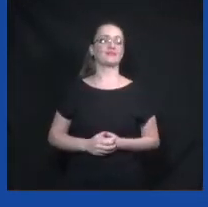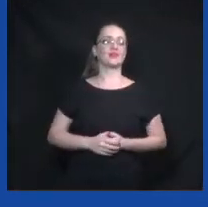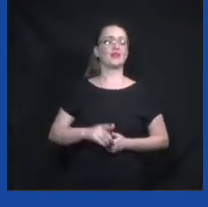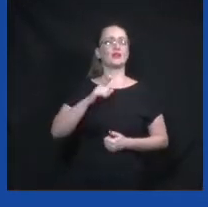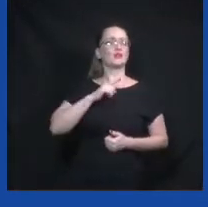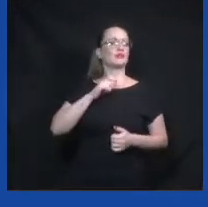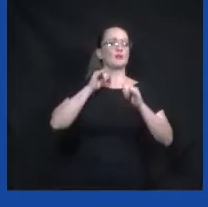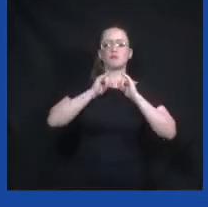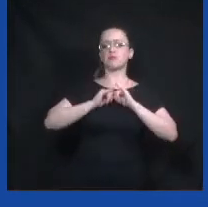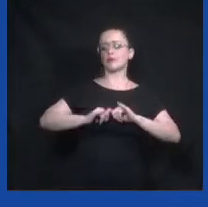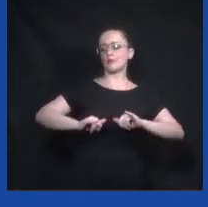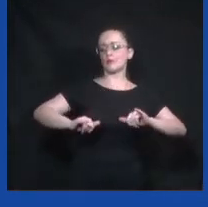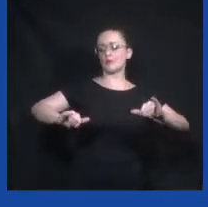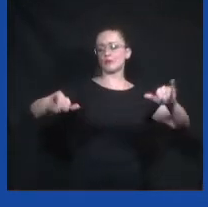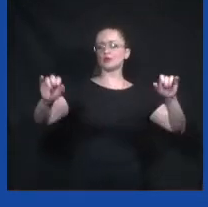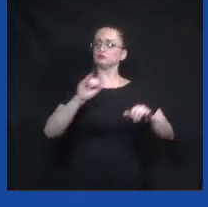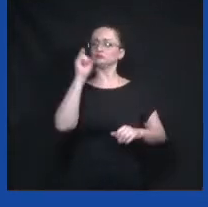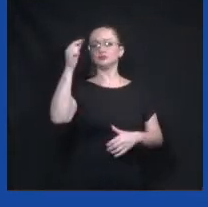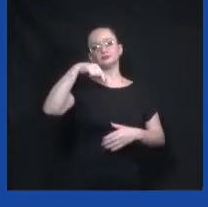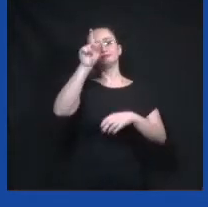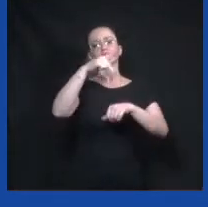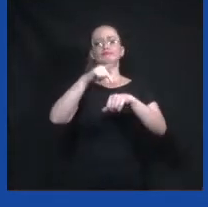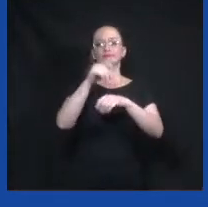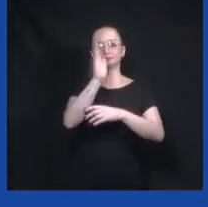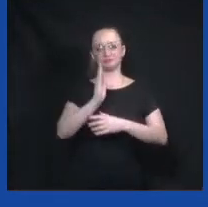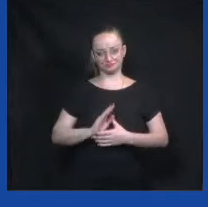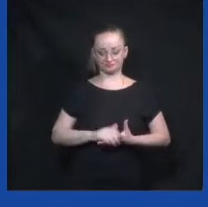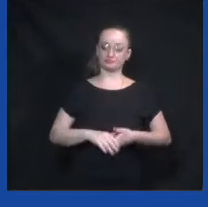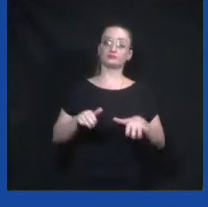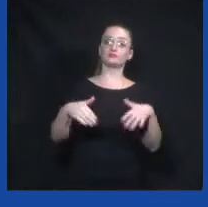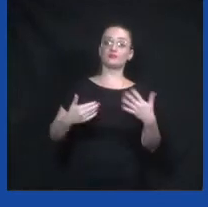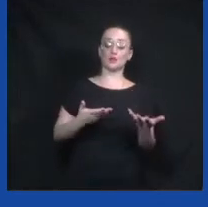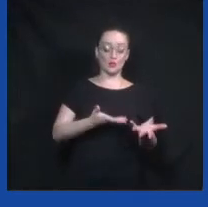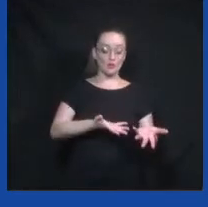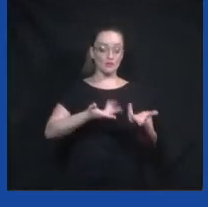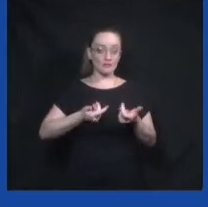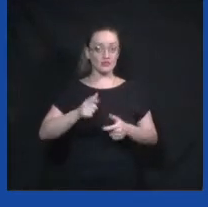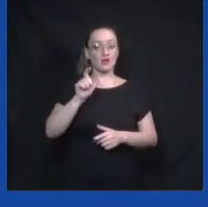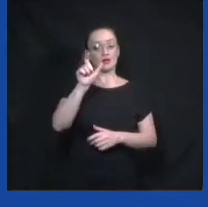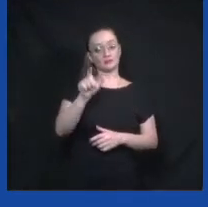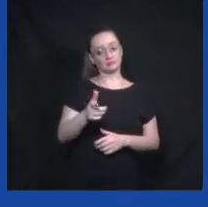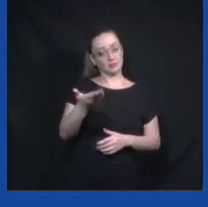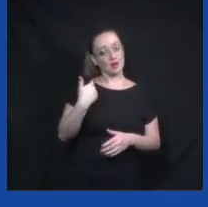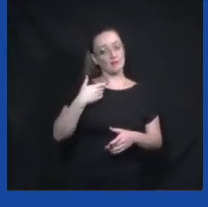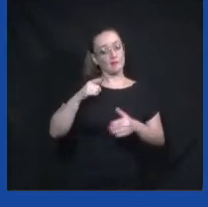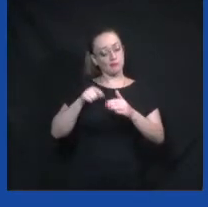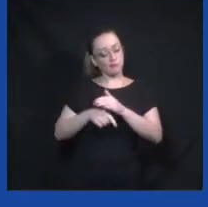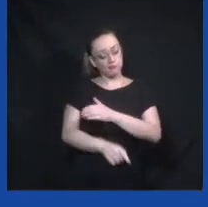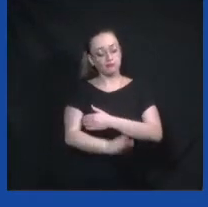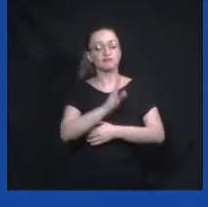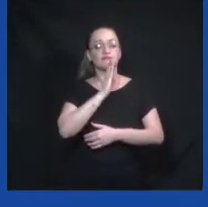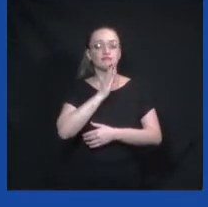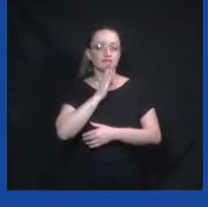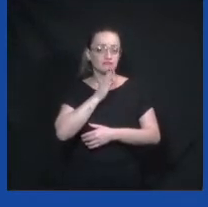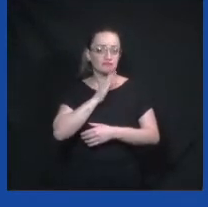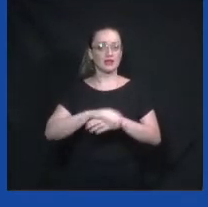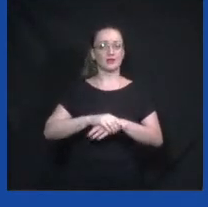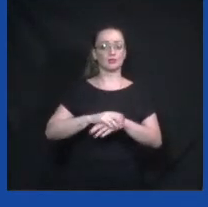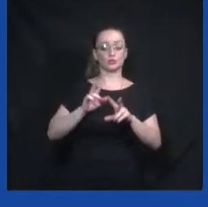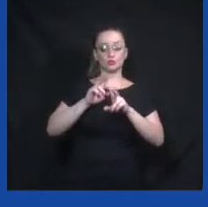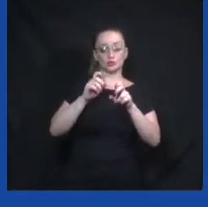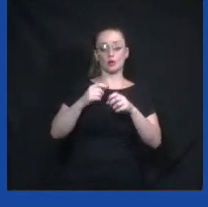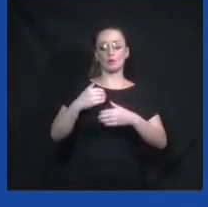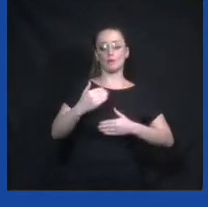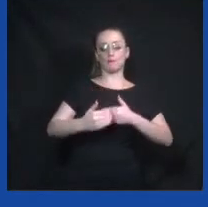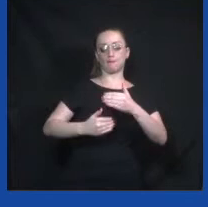repercussão muito importante num país como o Brasil. Então, nós vamos convidar você para aprofundar o conhecimento sobre o processo político